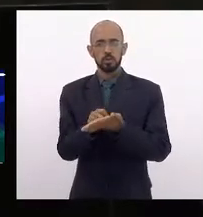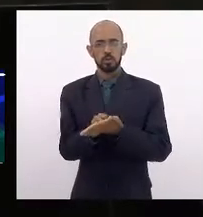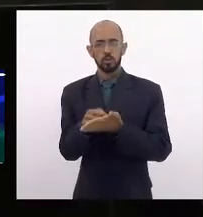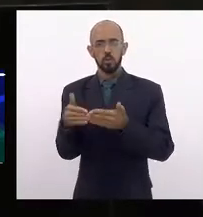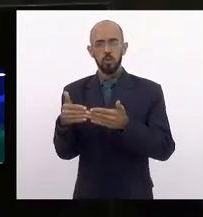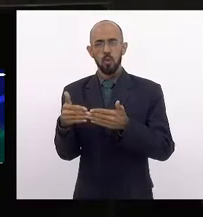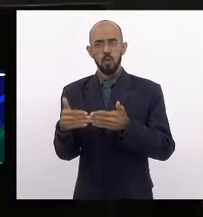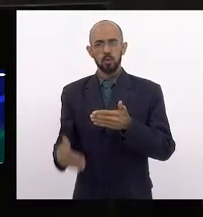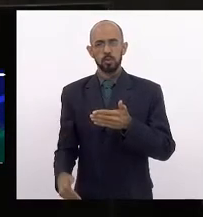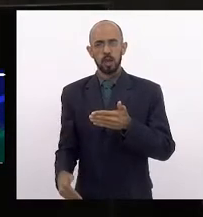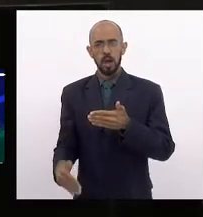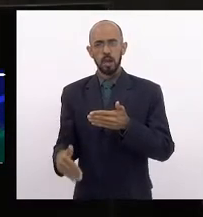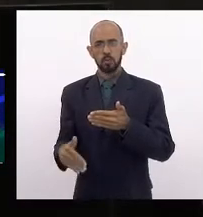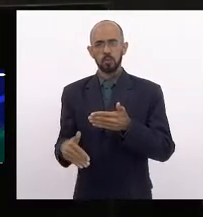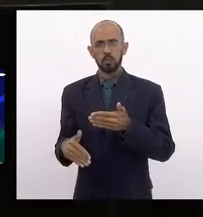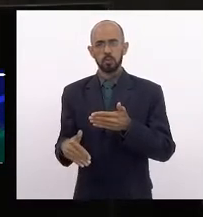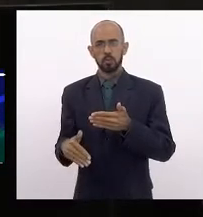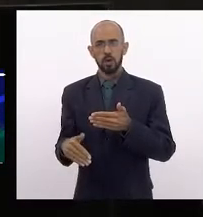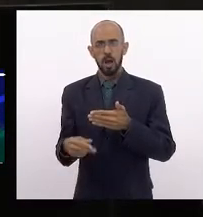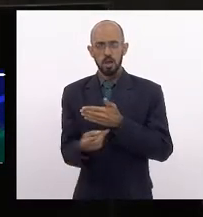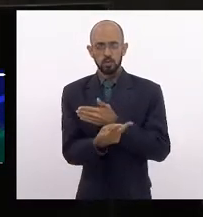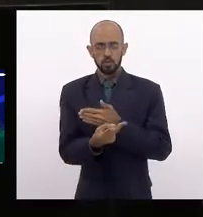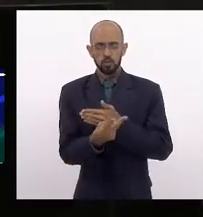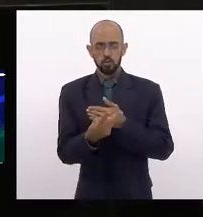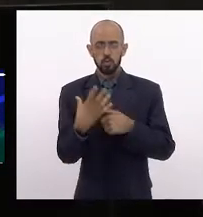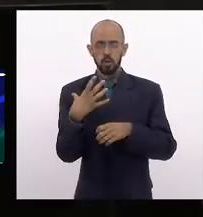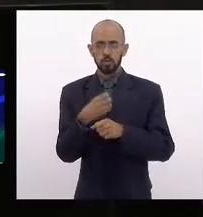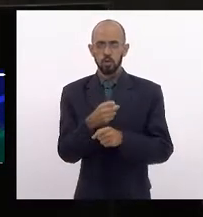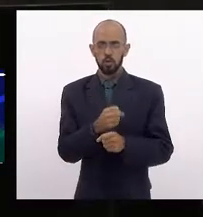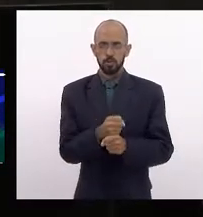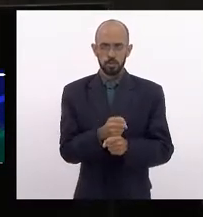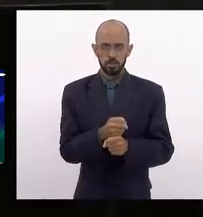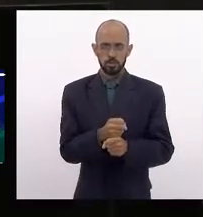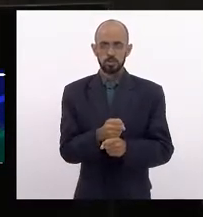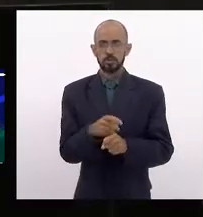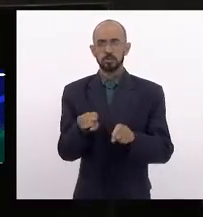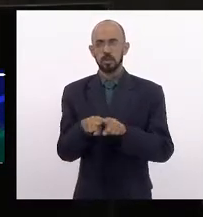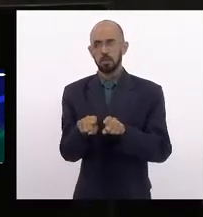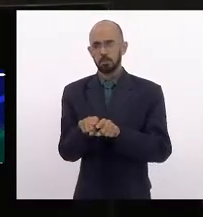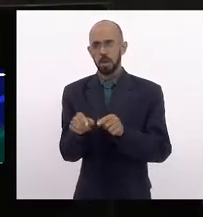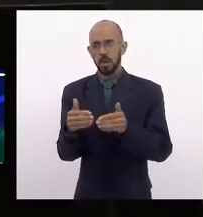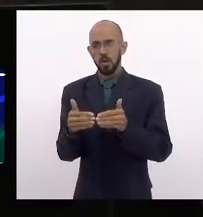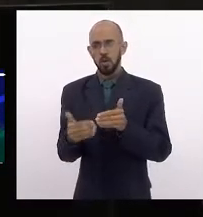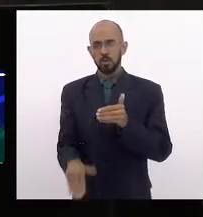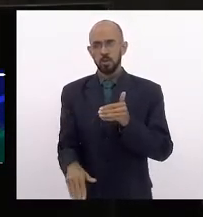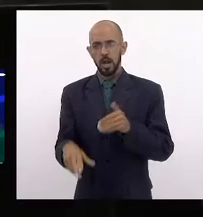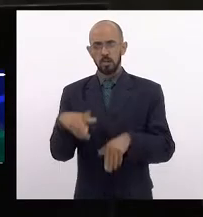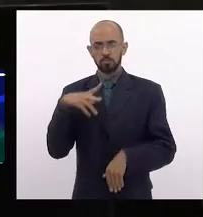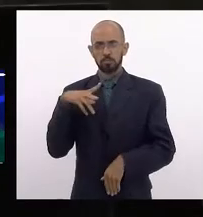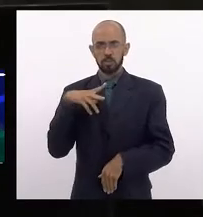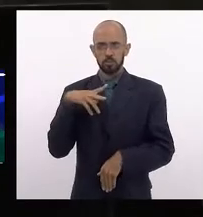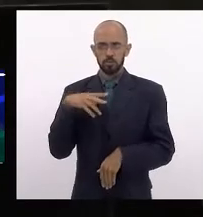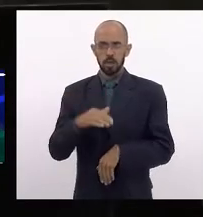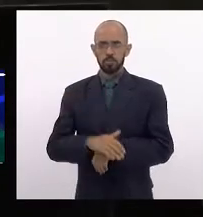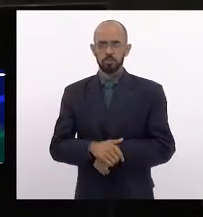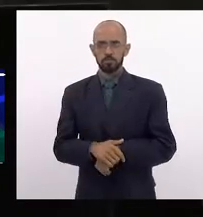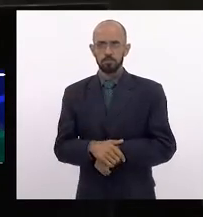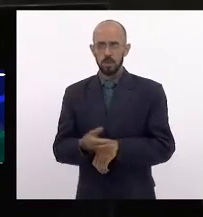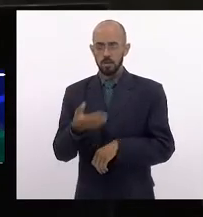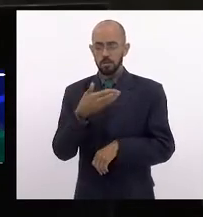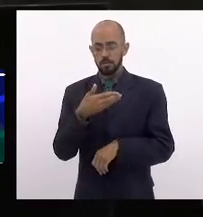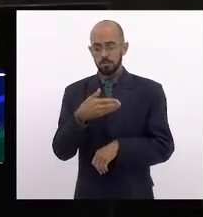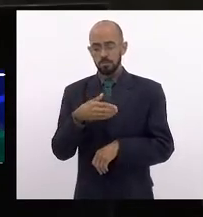contrário a ambas as contas e também contrário o individualmente Preferiu a